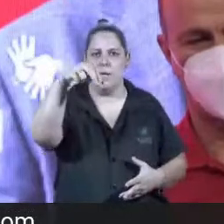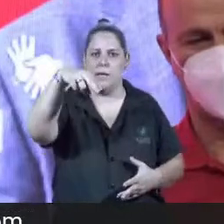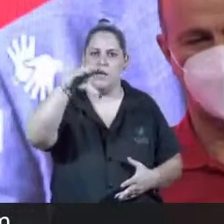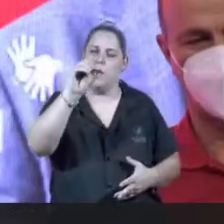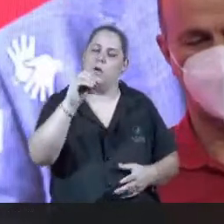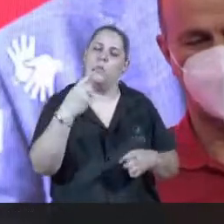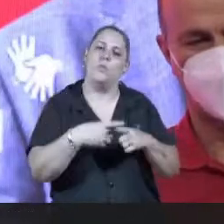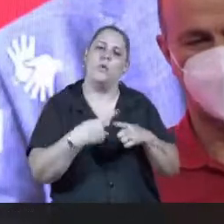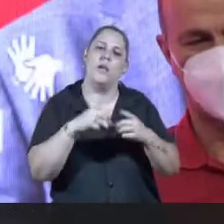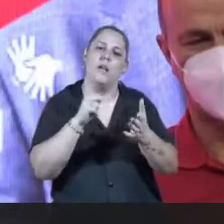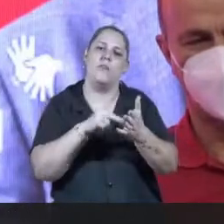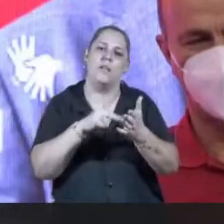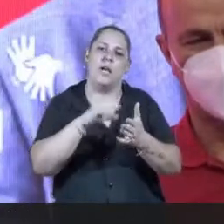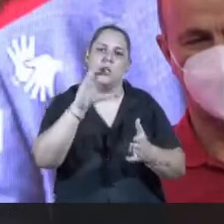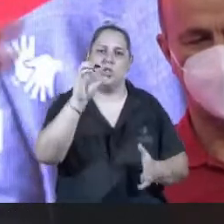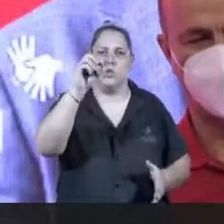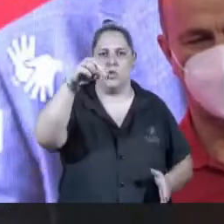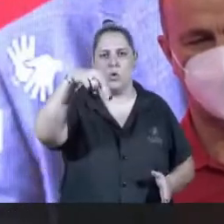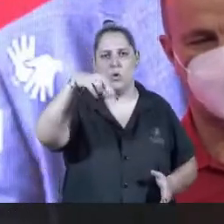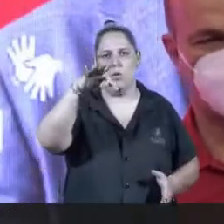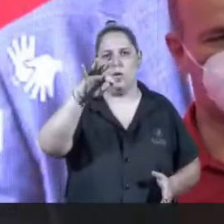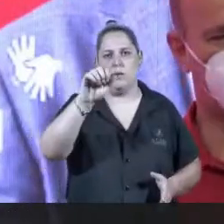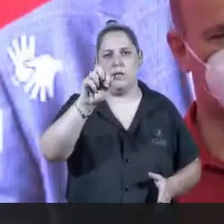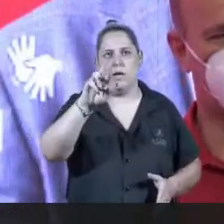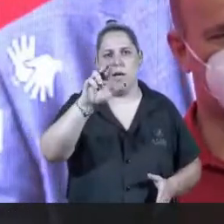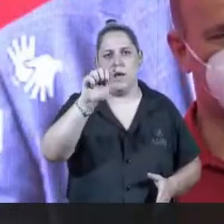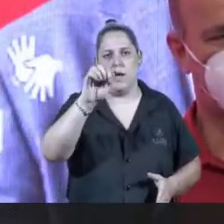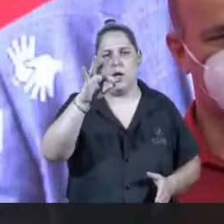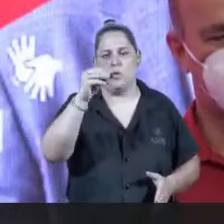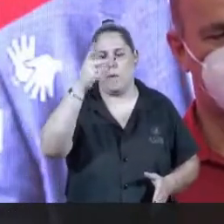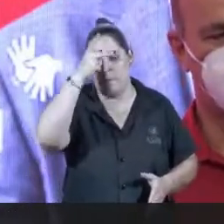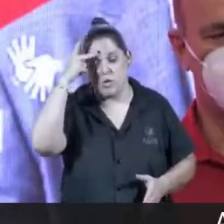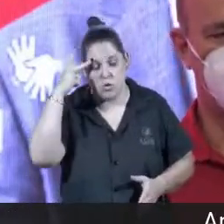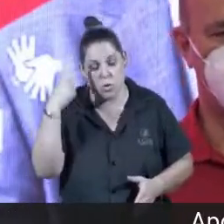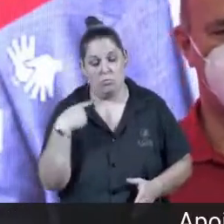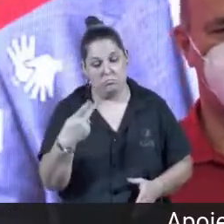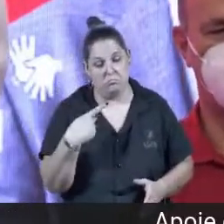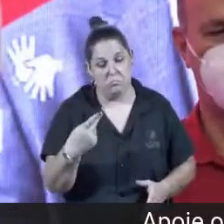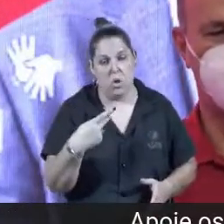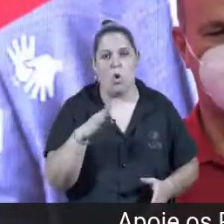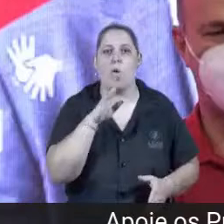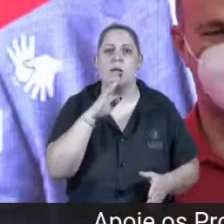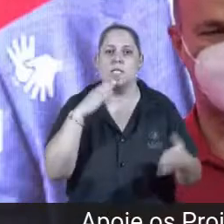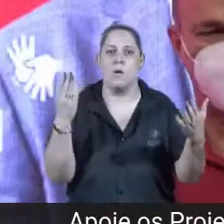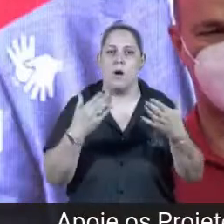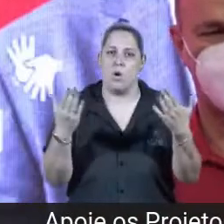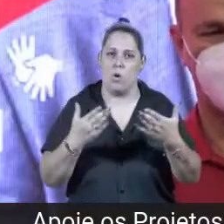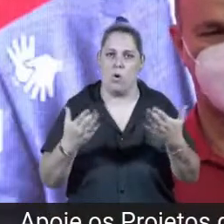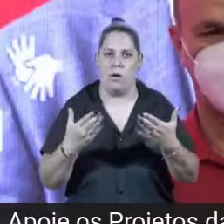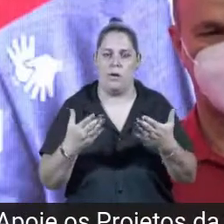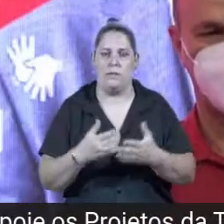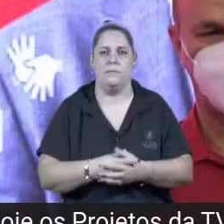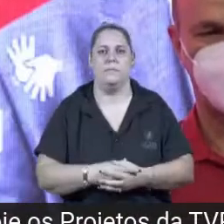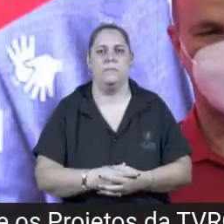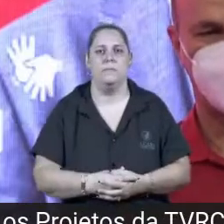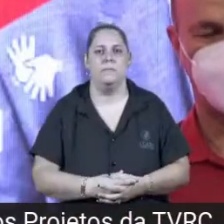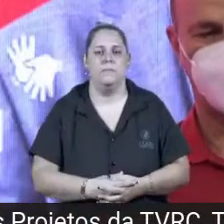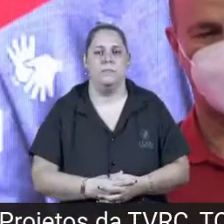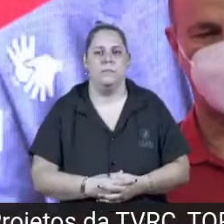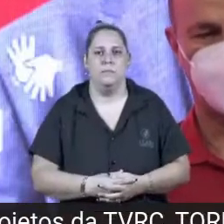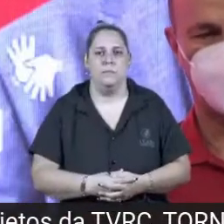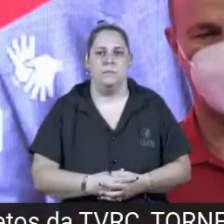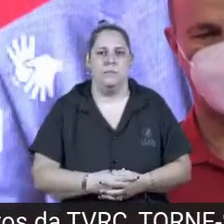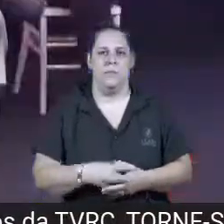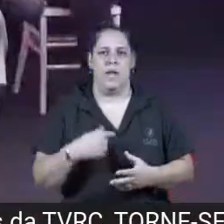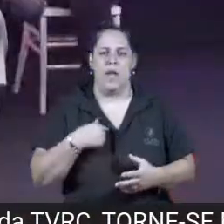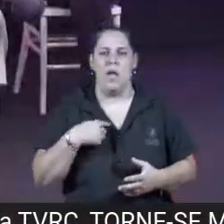o Contarato é uma figura que a gente se conheceu agora. Foi por acaso que eu virei vice-presidente da Comissão do Meio